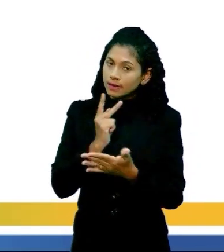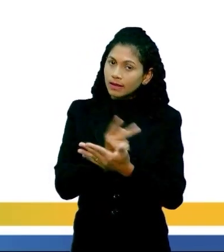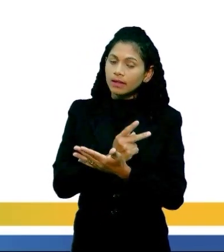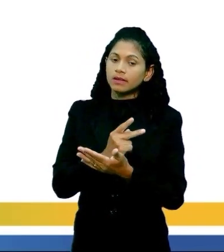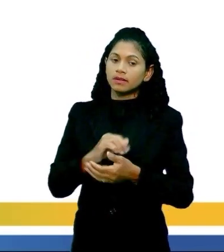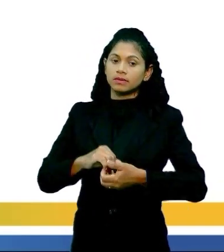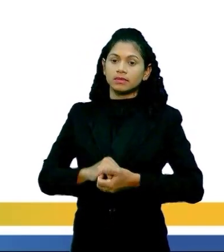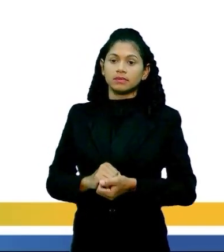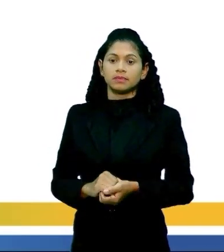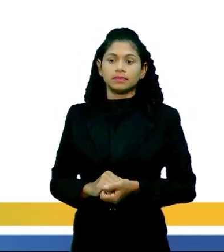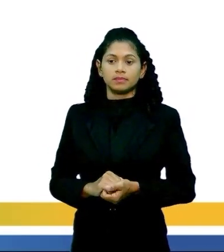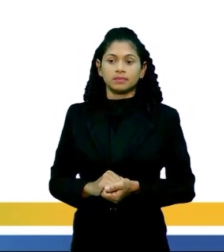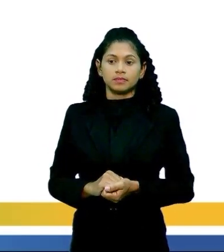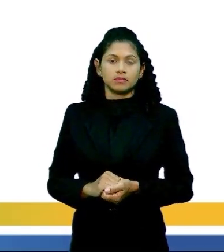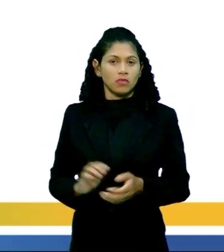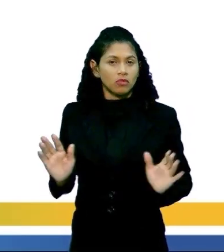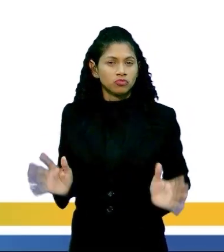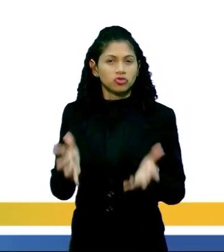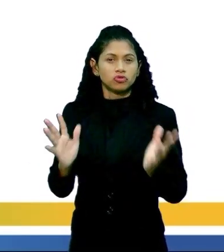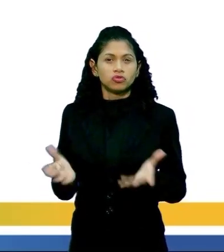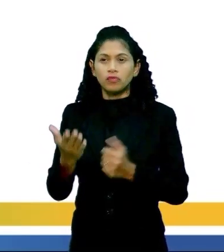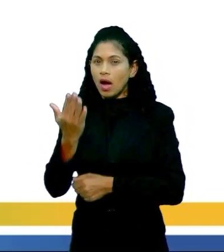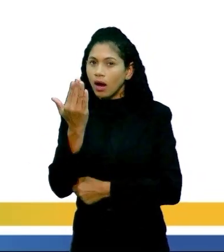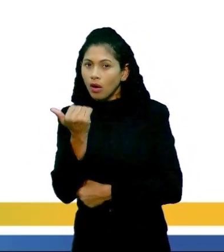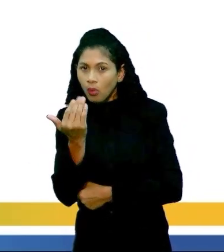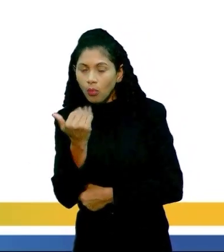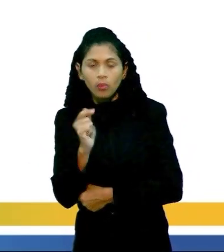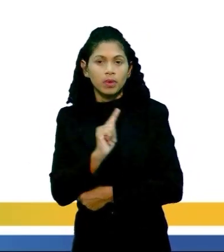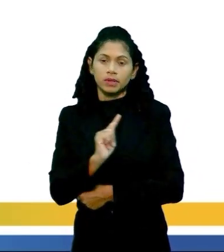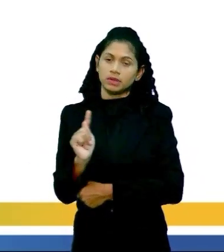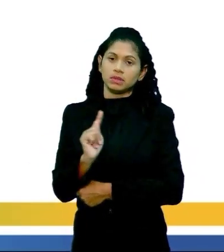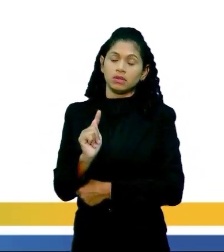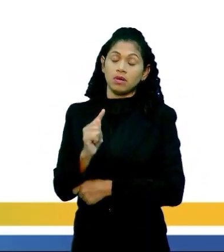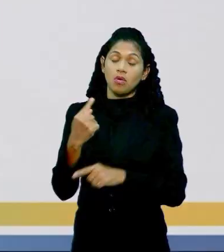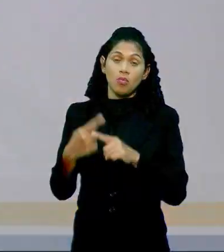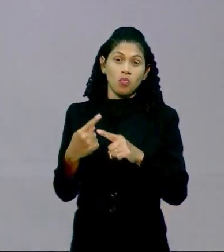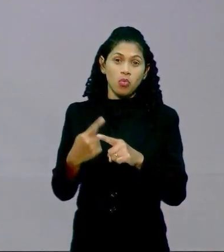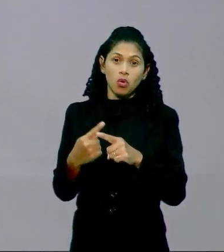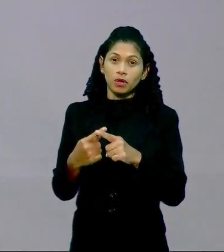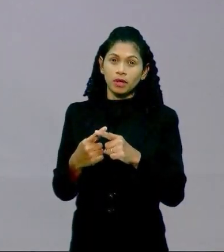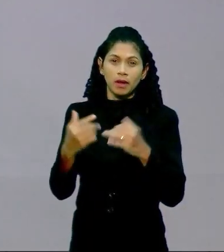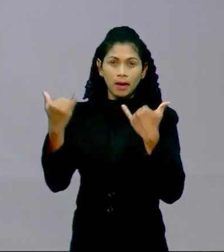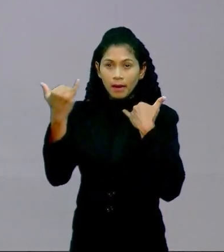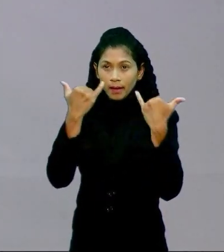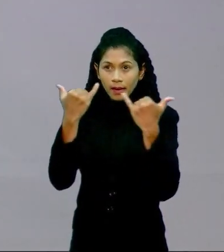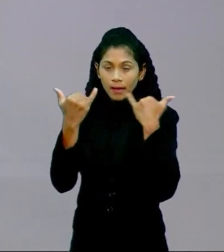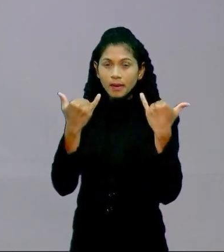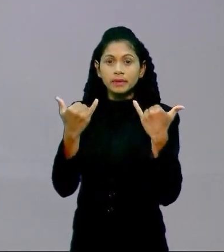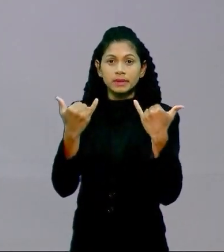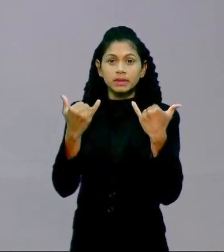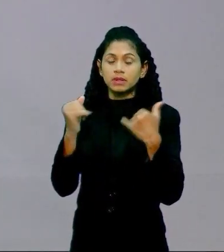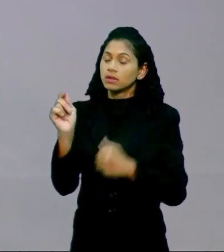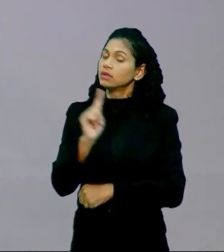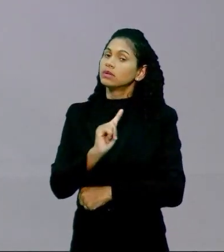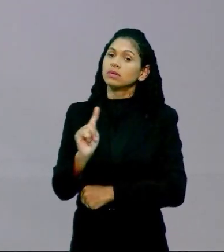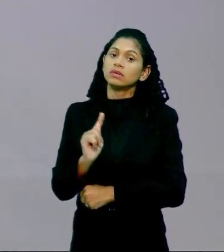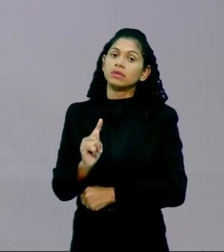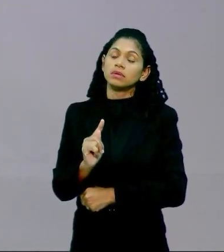intenção do texto, não é incentivar consumo, porque não é anúncio publicitário. Lembra quando a gente falava de funções de linguagem,